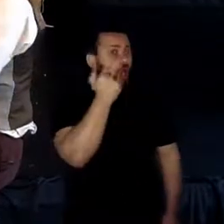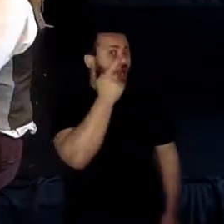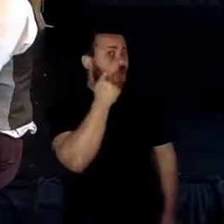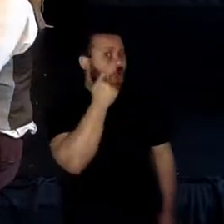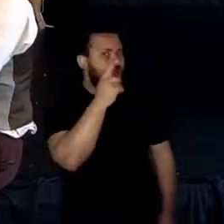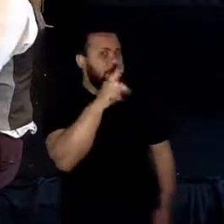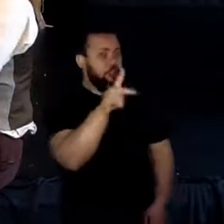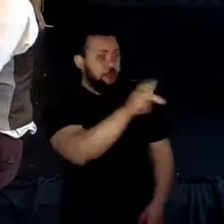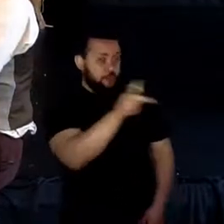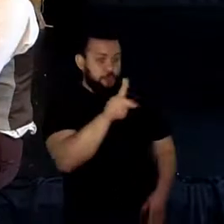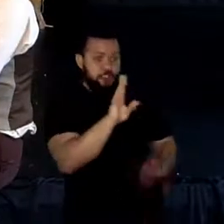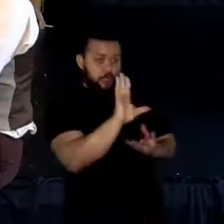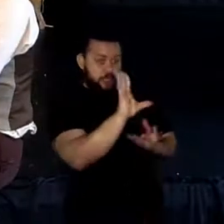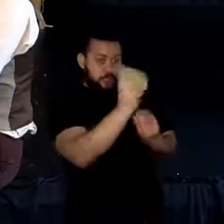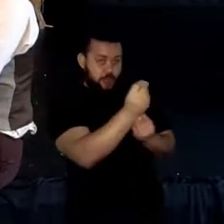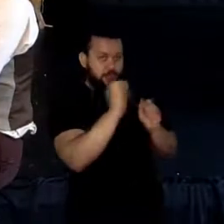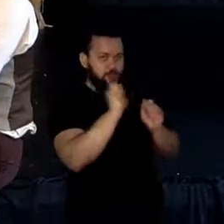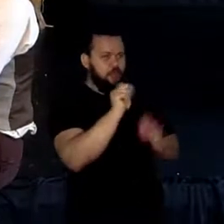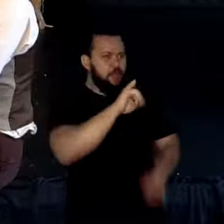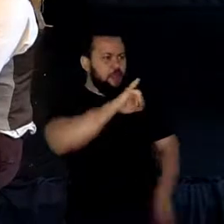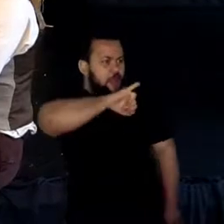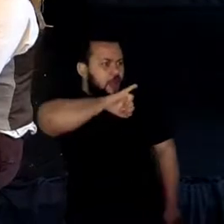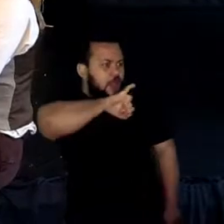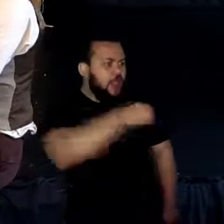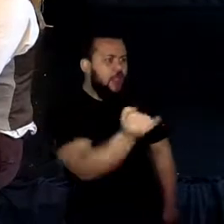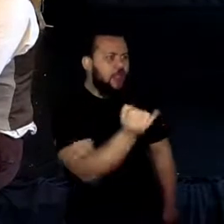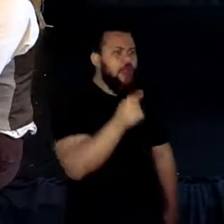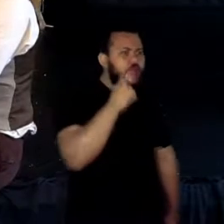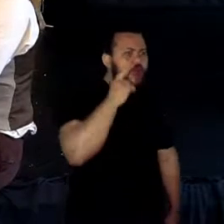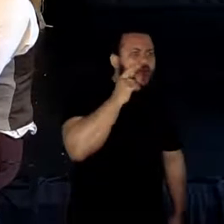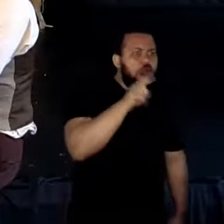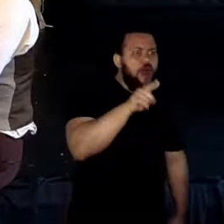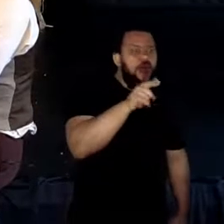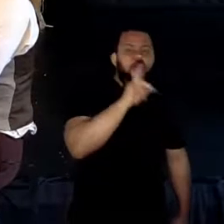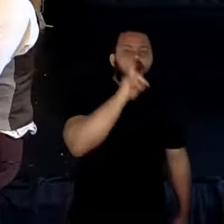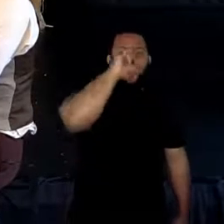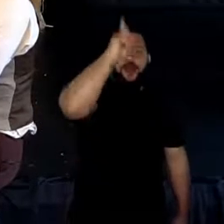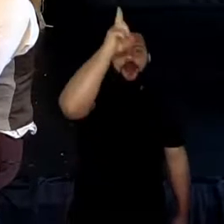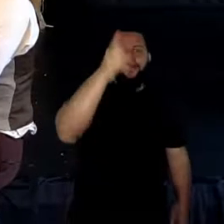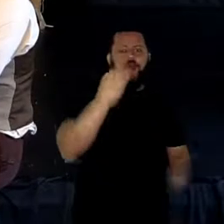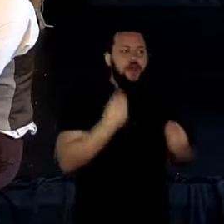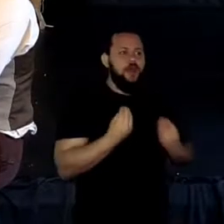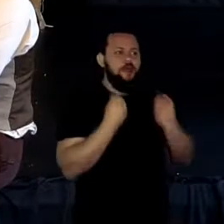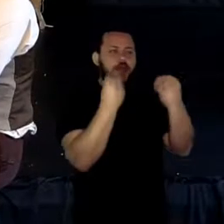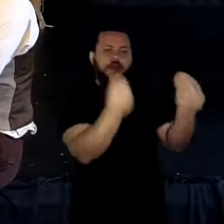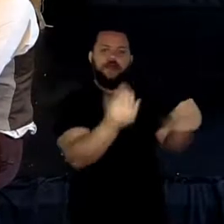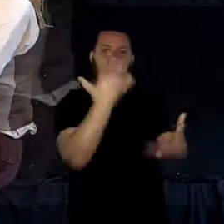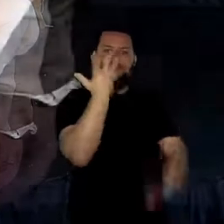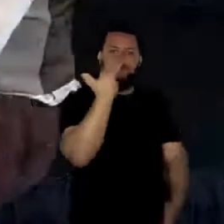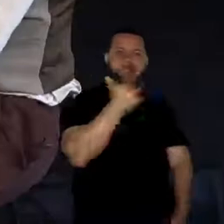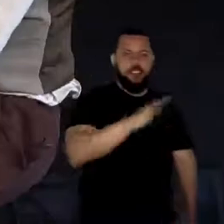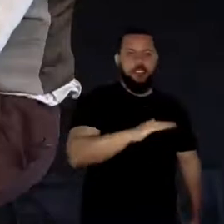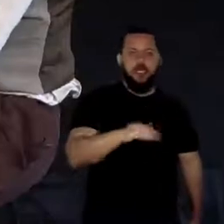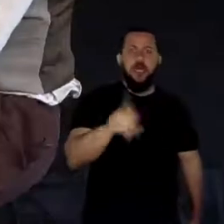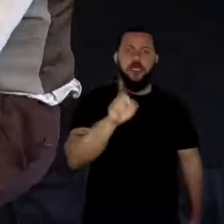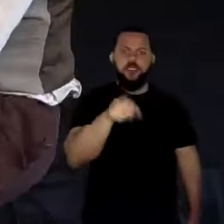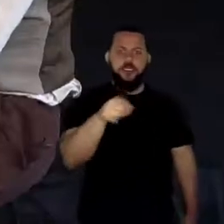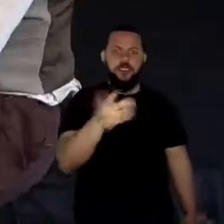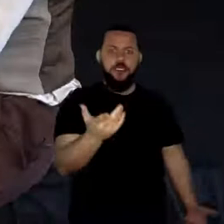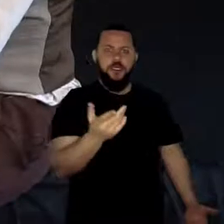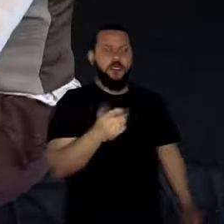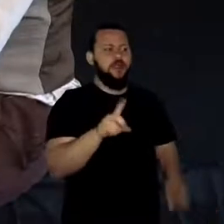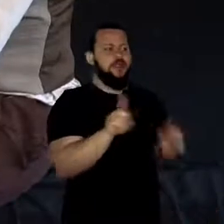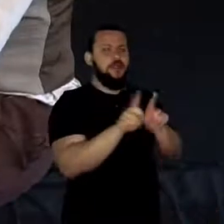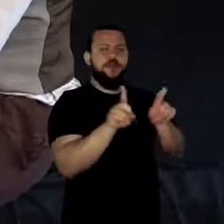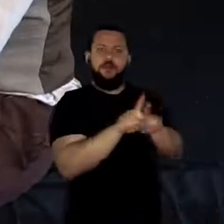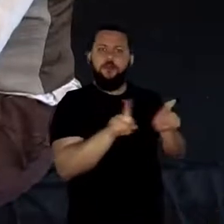arte, né? Podemos aproveitar tudo isso, né? Para passar para as crianças todas essas informações. A questão do